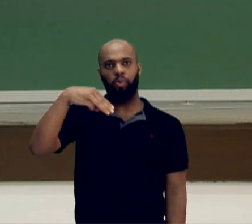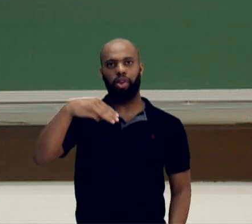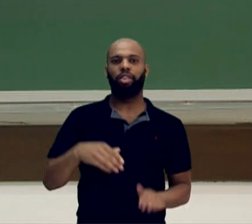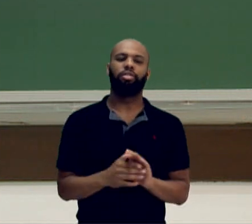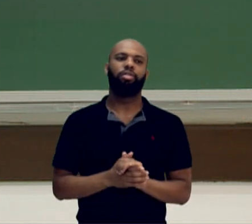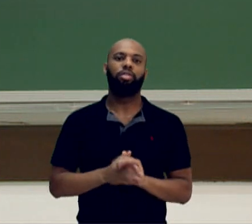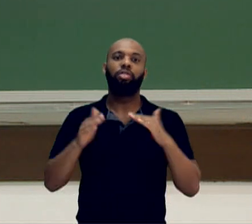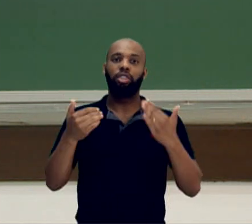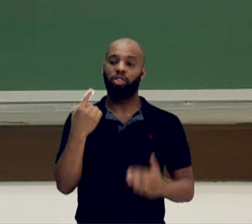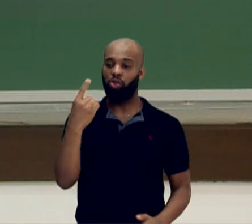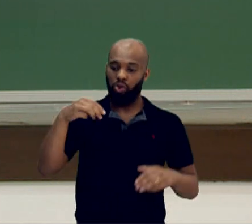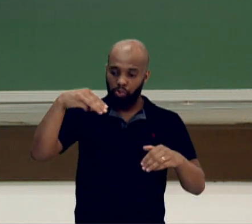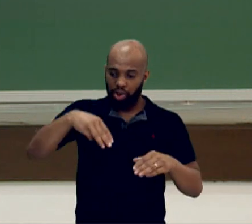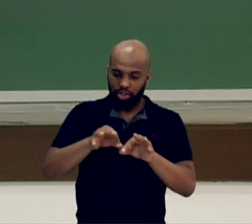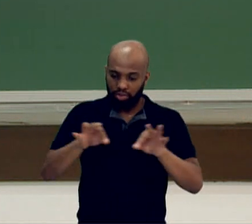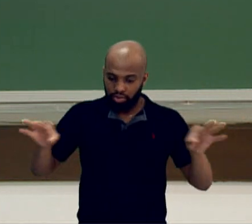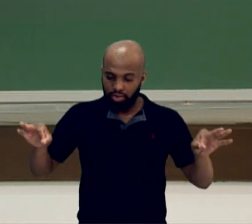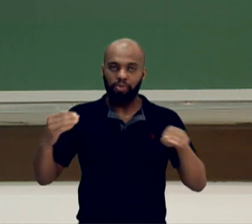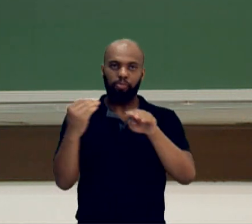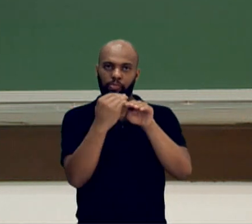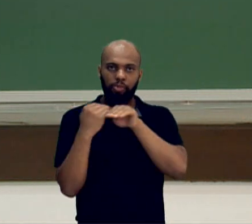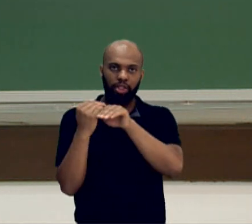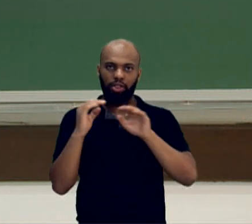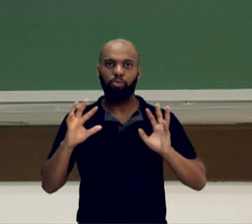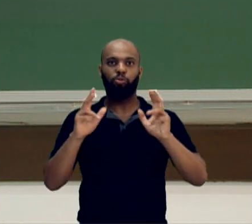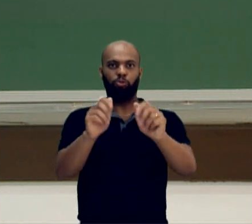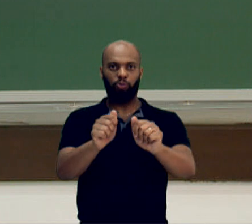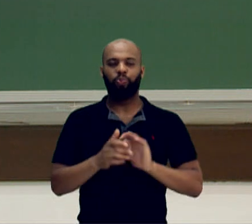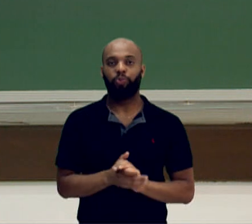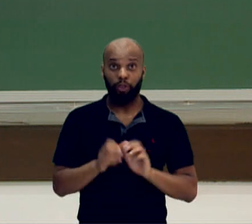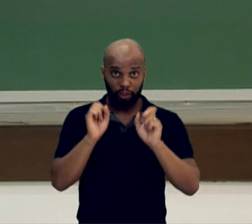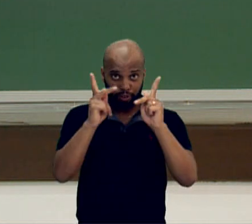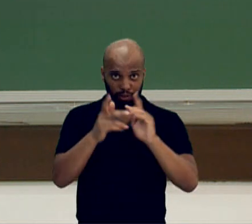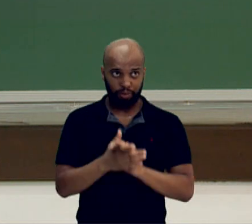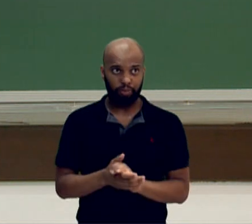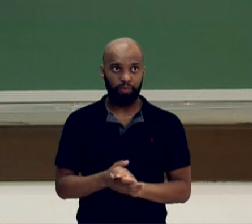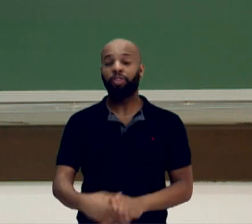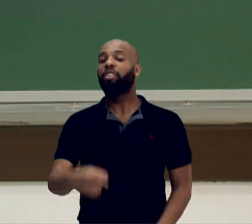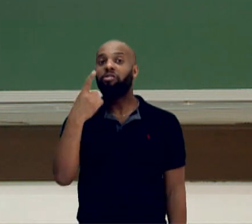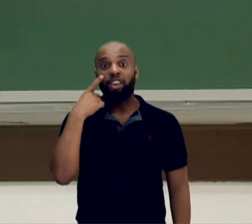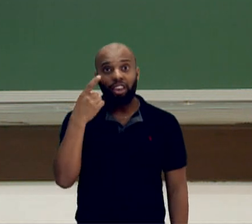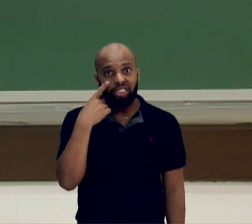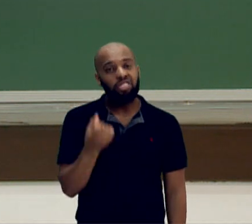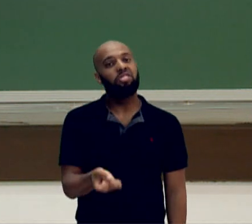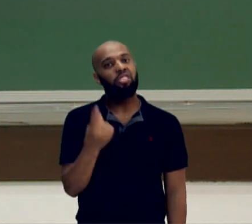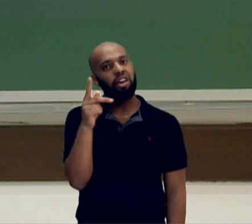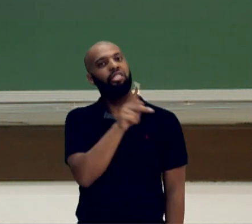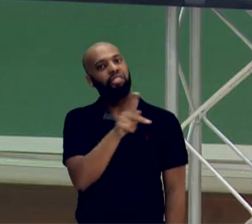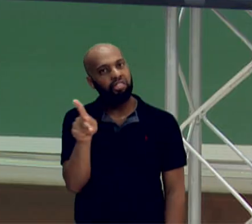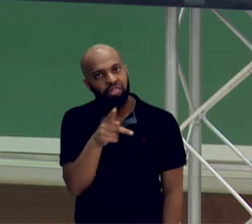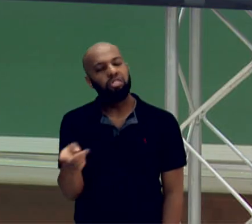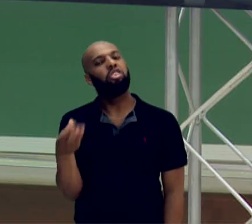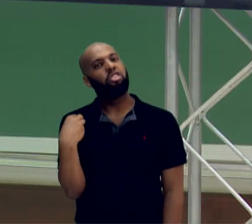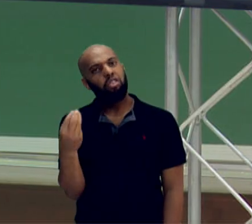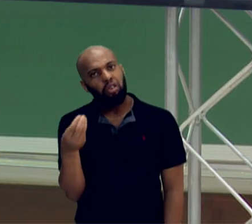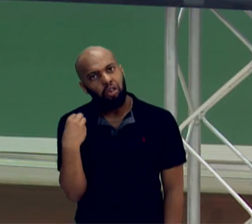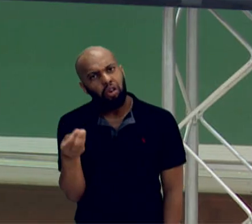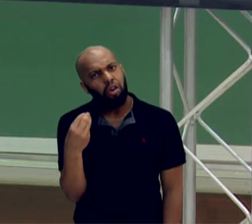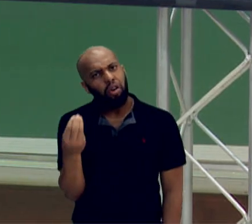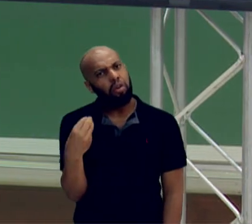história da humanidade. Lembra que a professora falou? Matemática e história da humanidade estão sempre juntas,